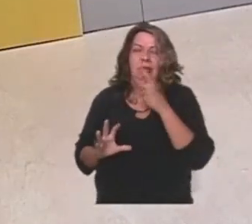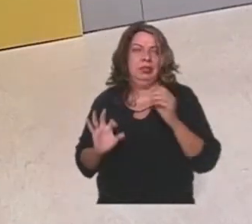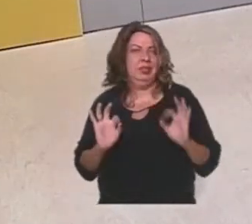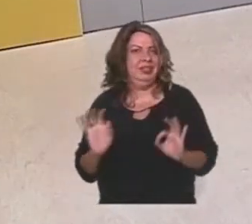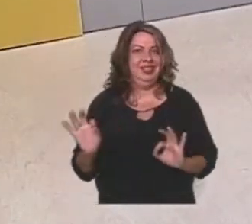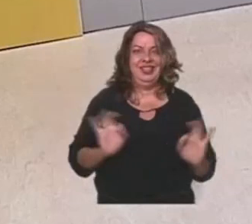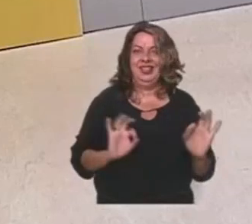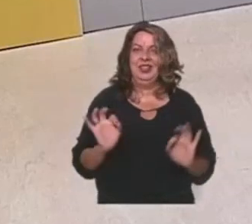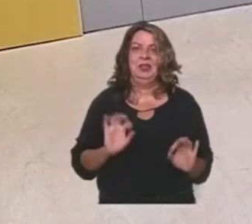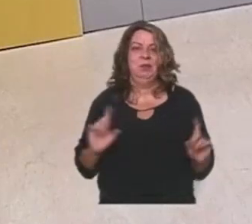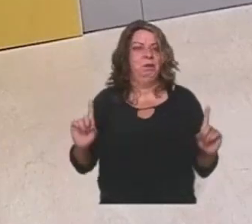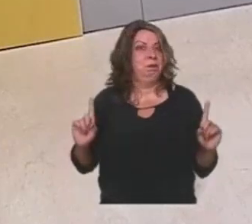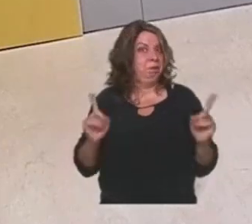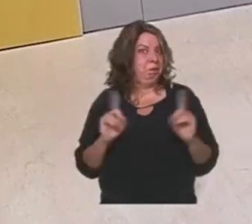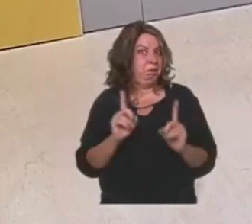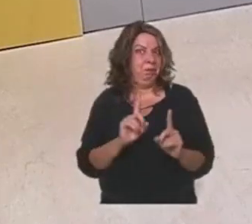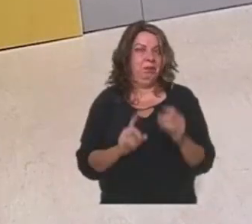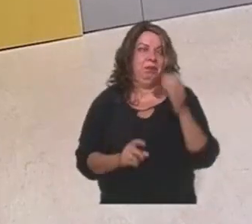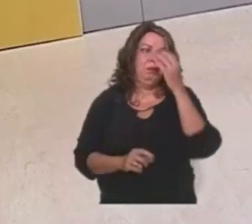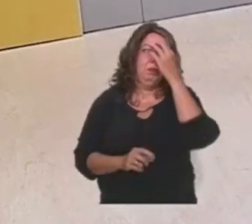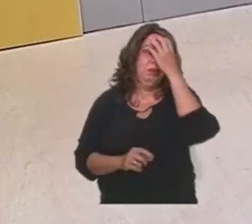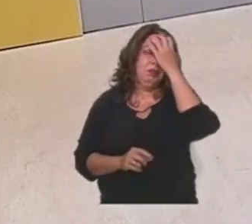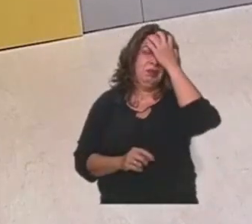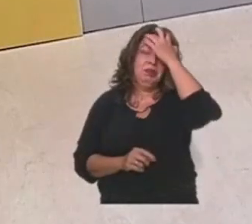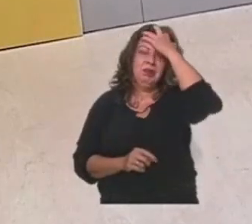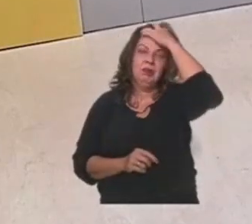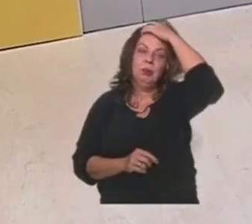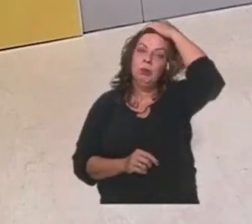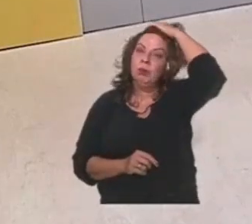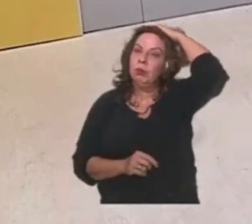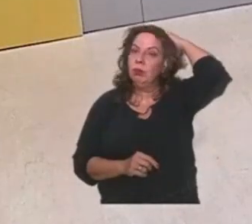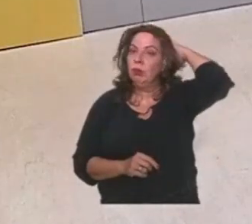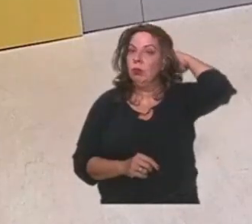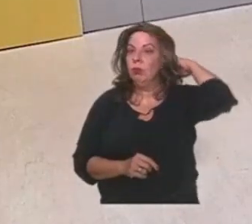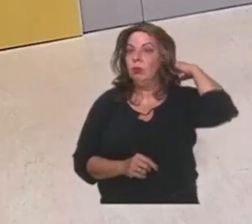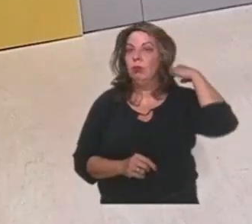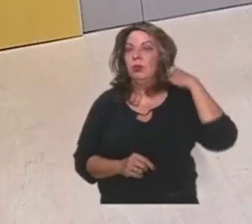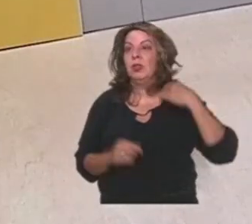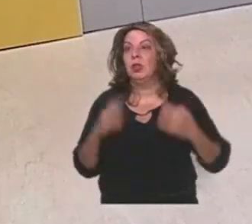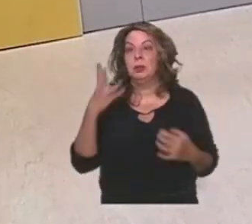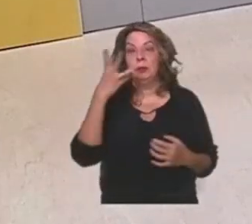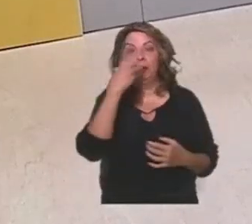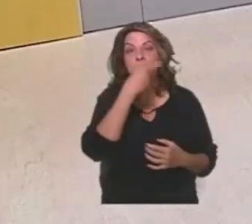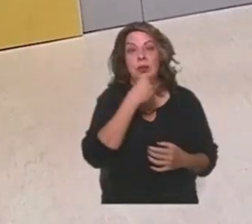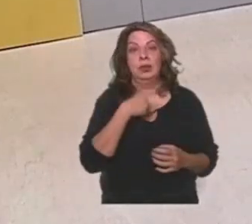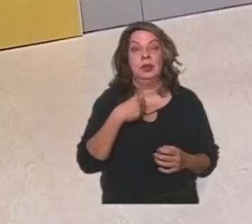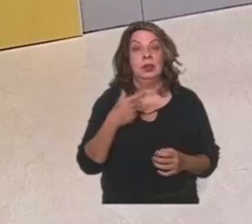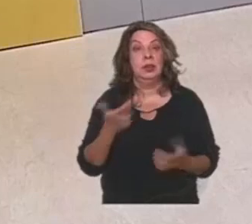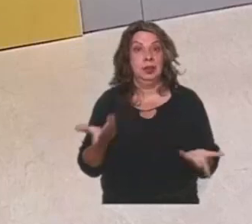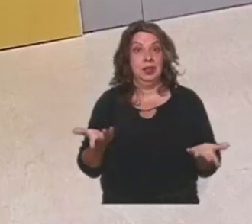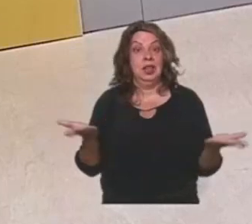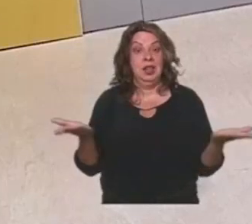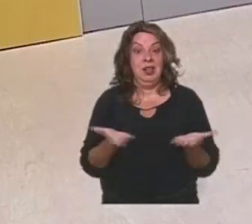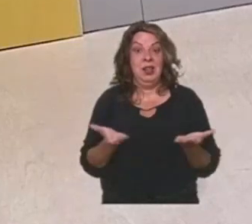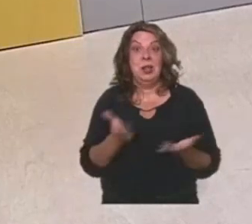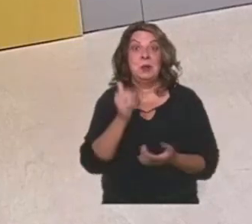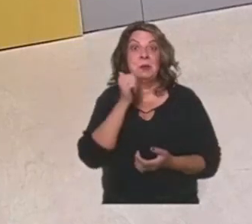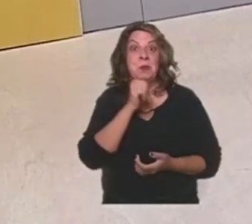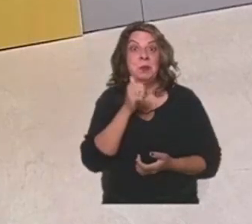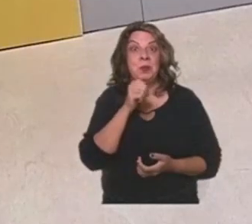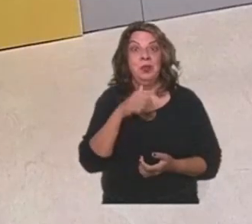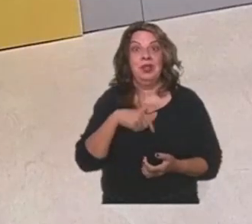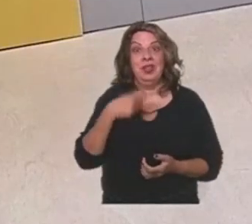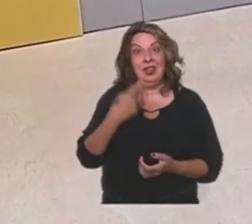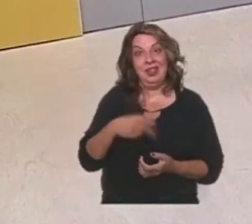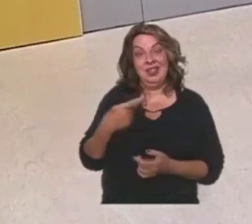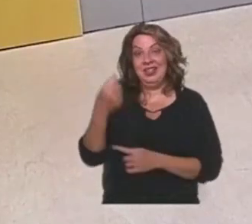né, Júnior? Como sempre. Maravilhosas como sempre. A beleza feminina do nosso estado de Sergipe não tem igual.